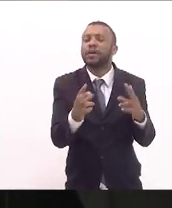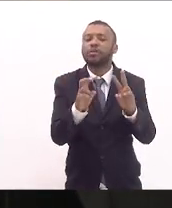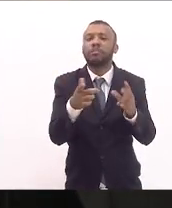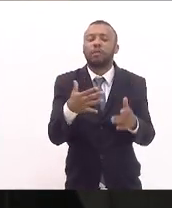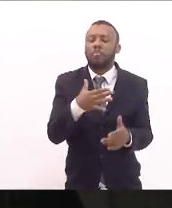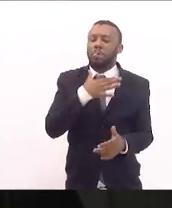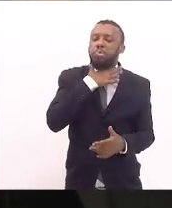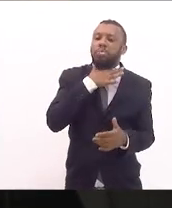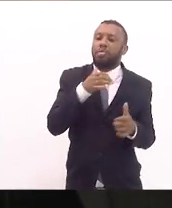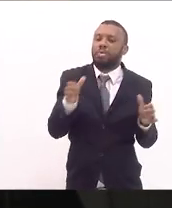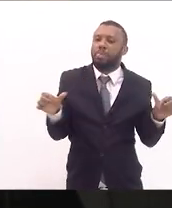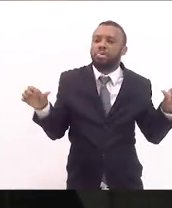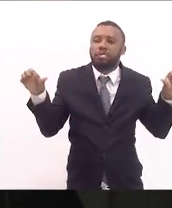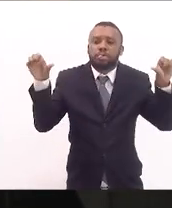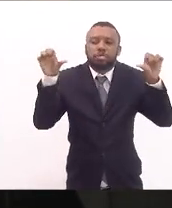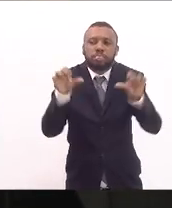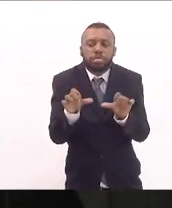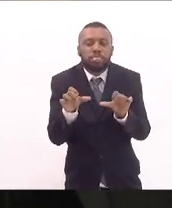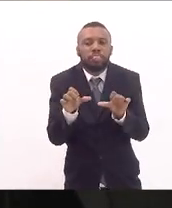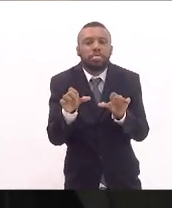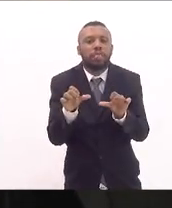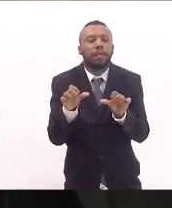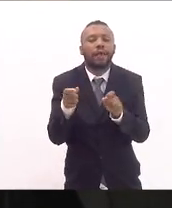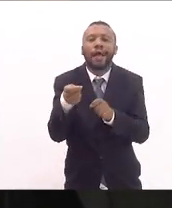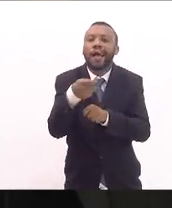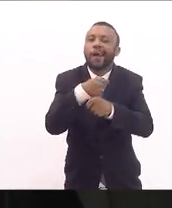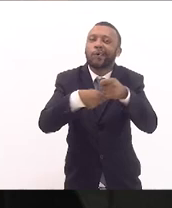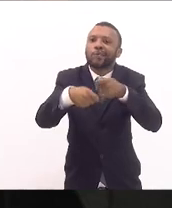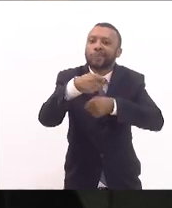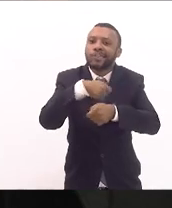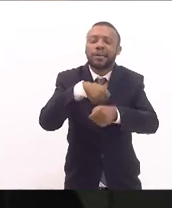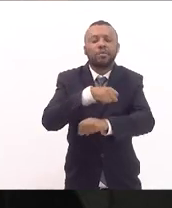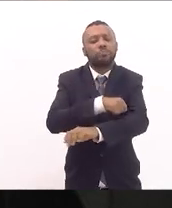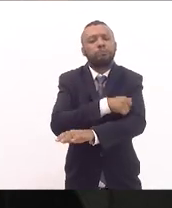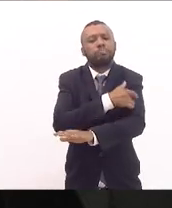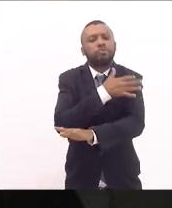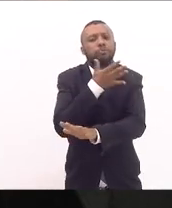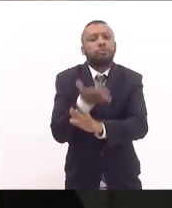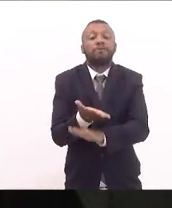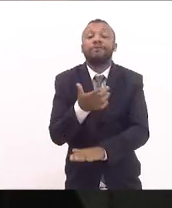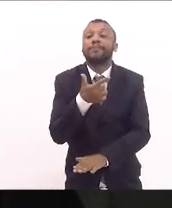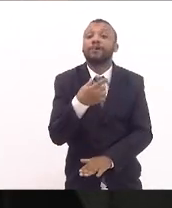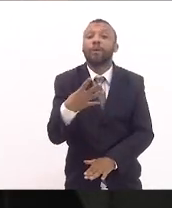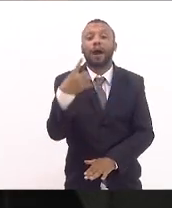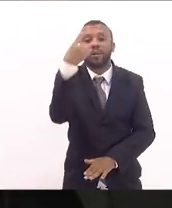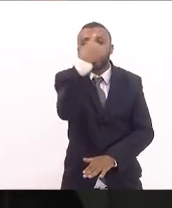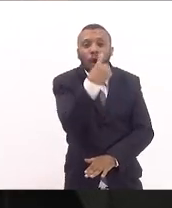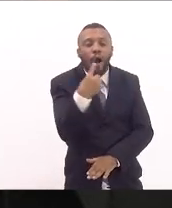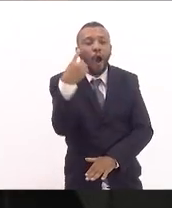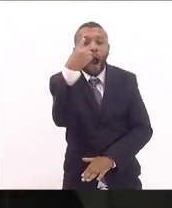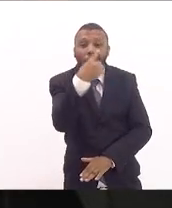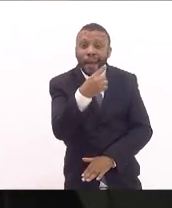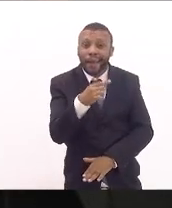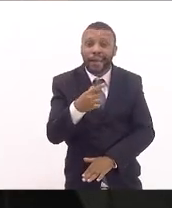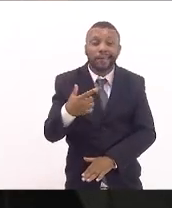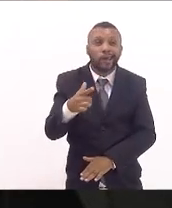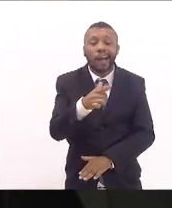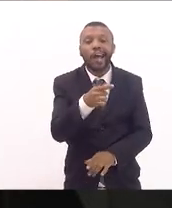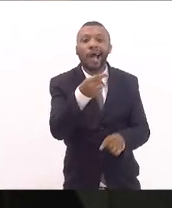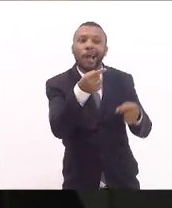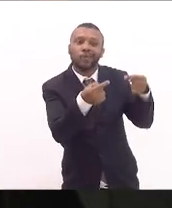desastre da economia 24 horas por dia e não discutir